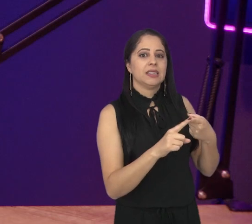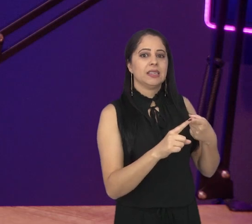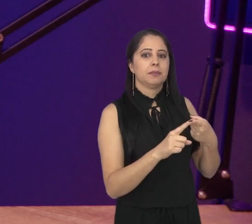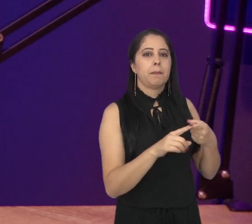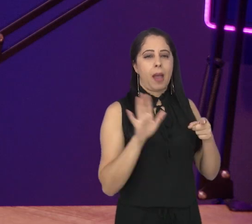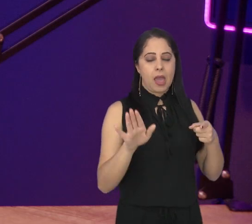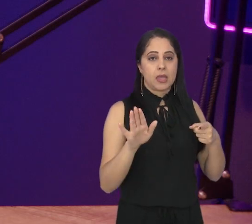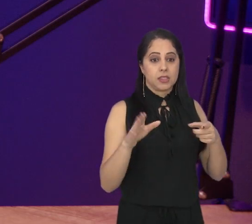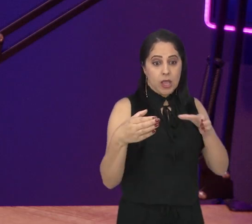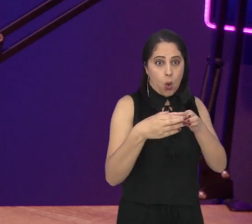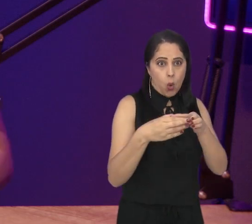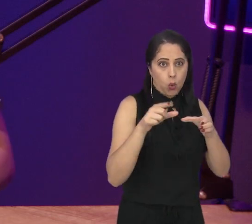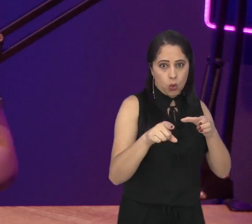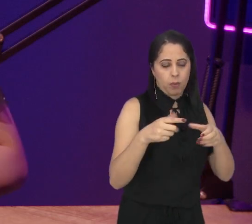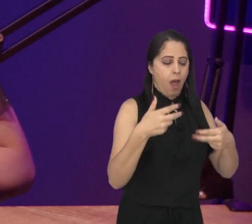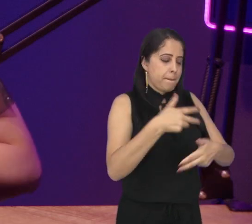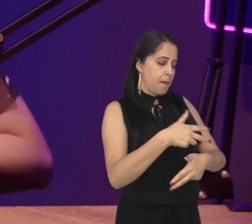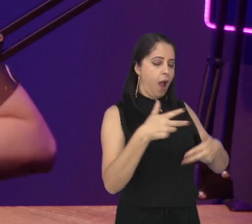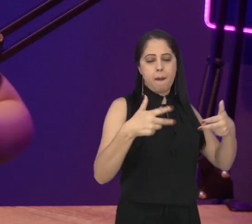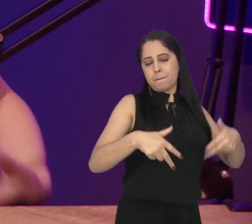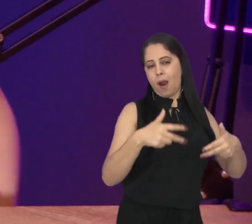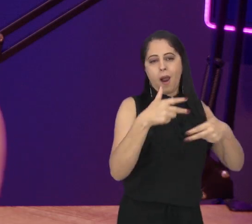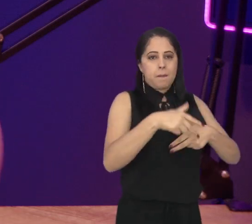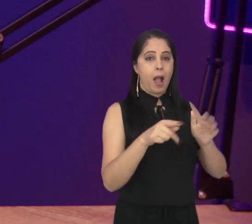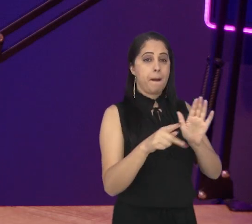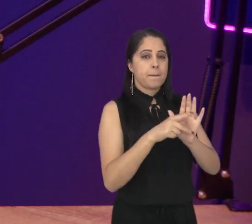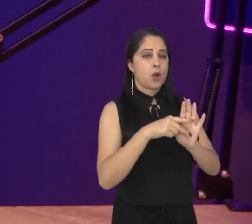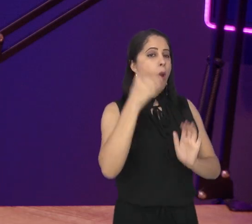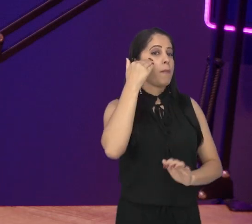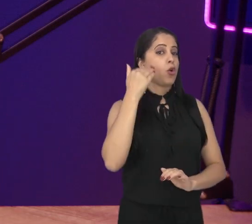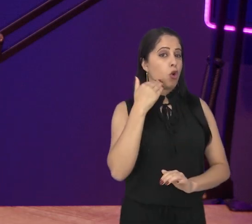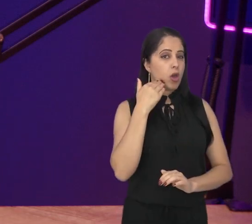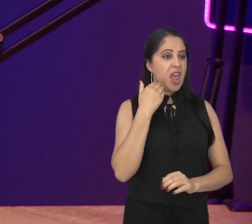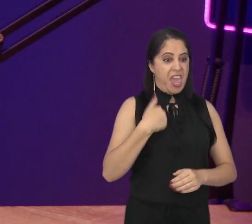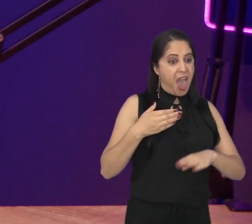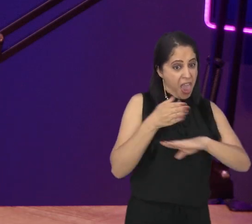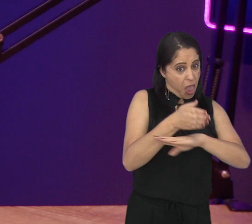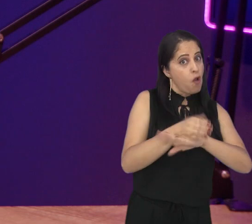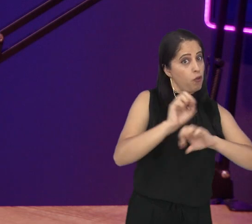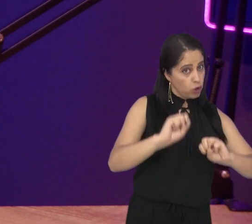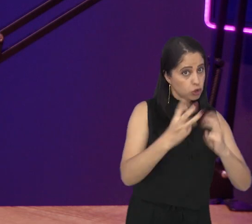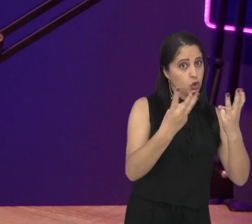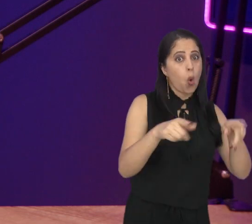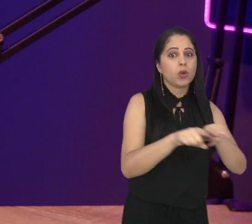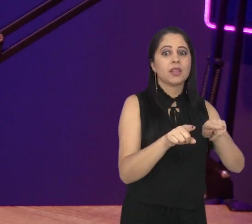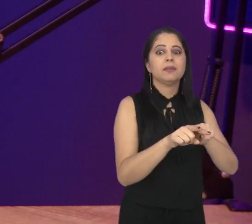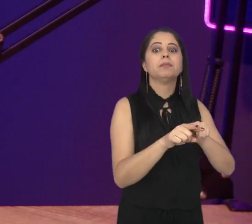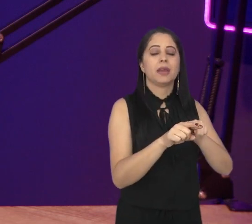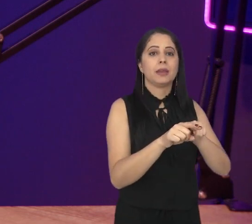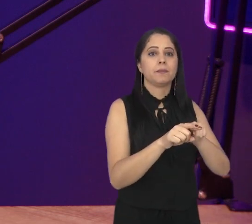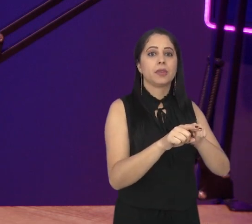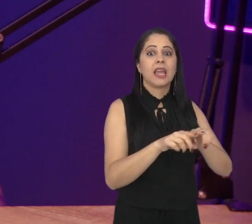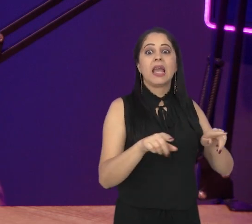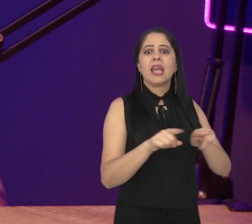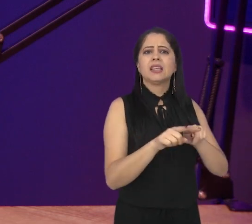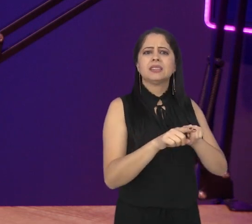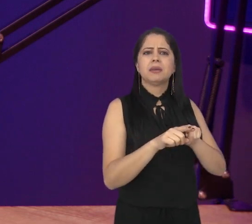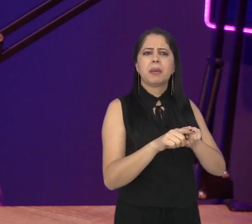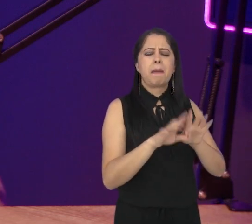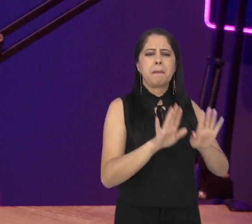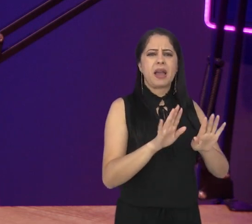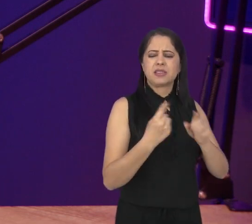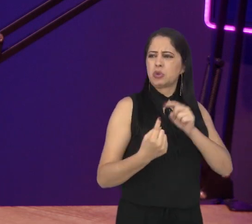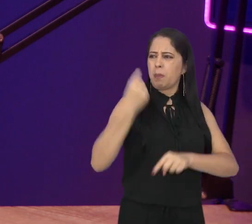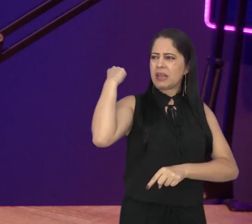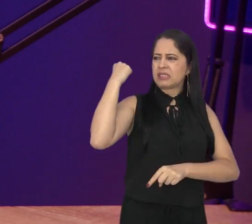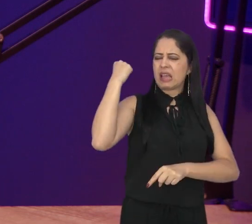ligado com o pop mesmo, mas eles vêm da urban music coreana, então foi fantástico, porque assim, há alguns anos